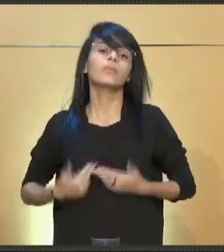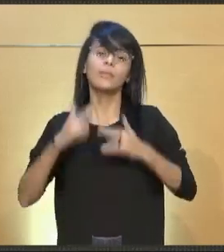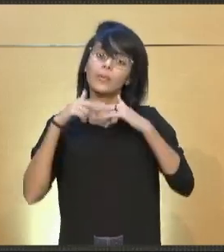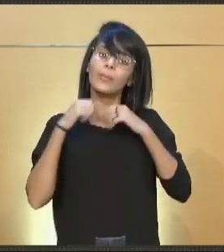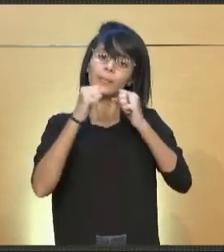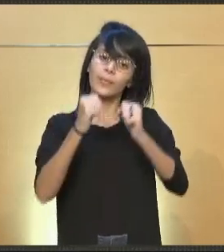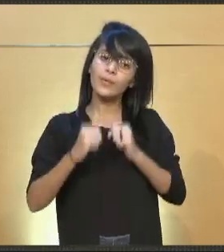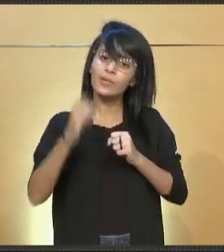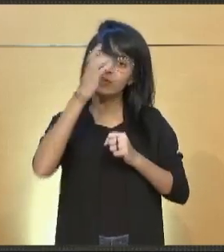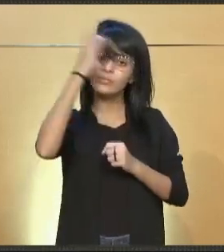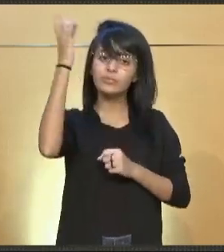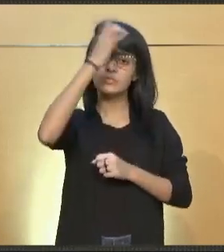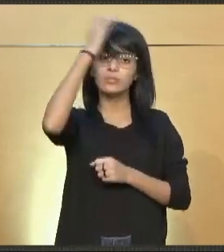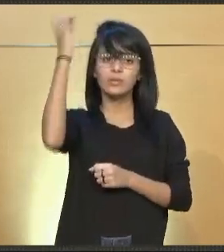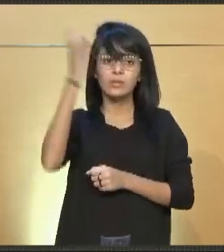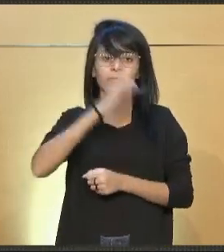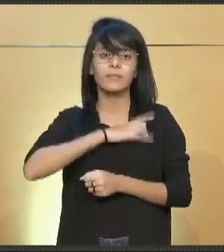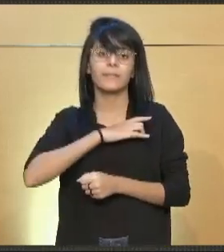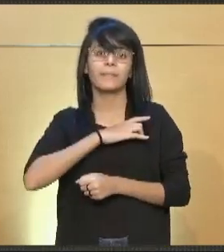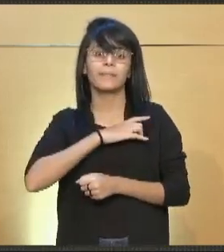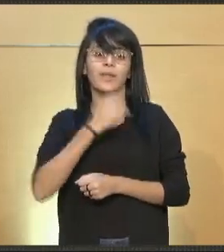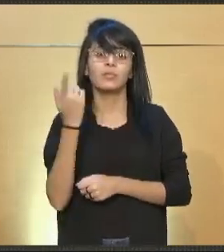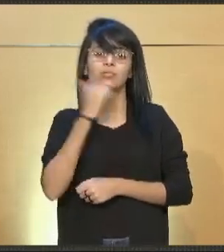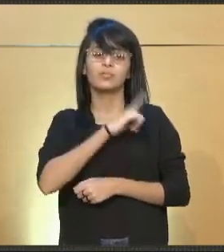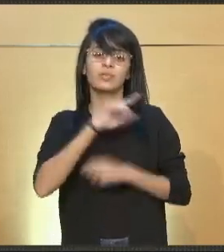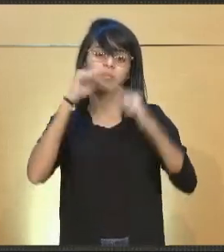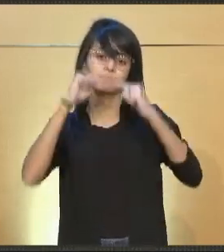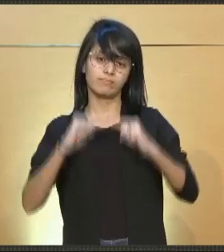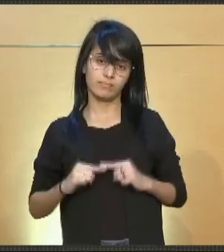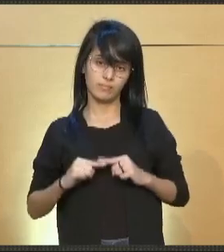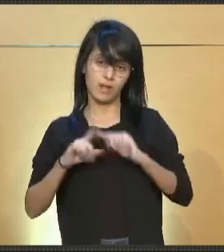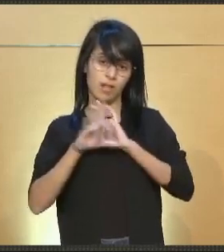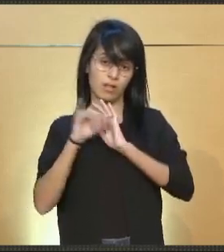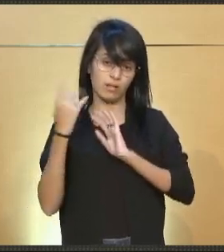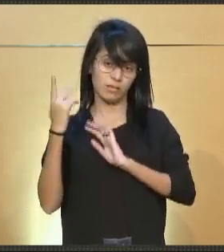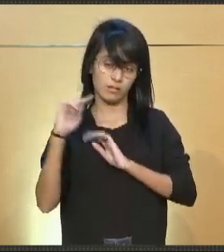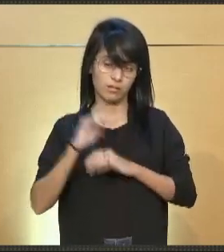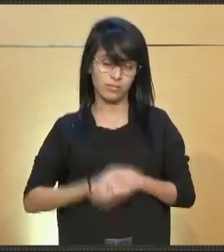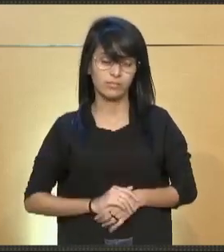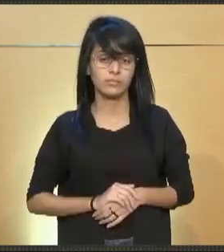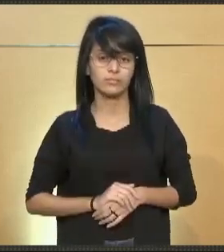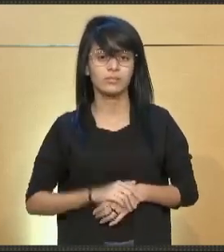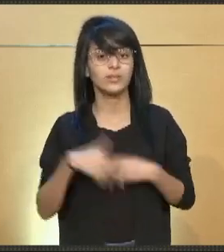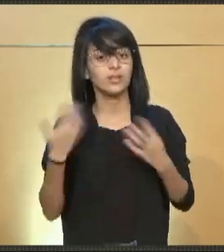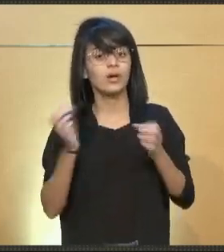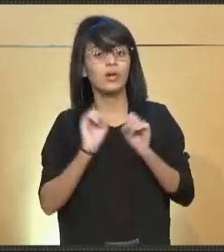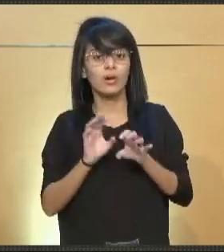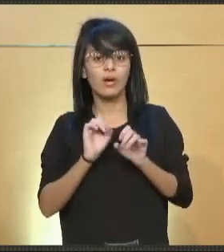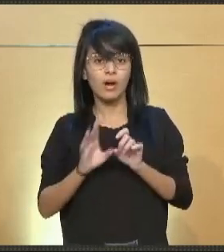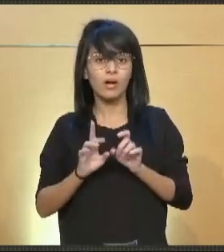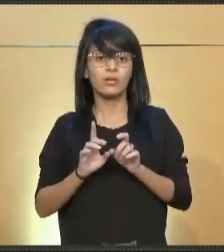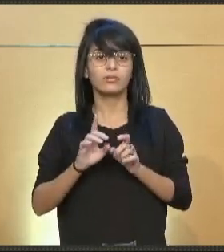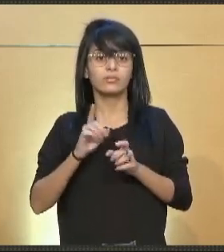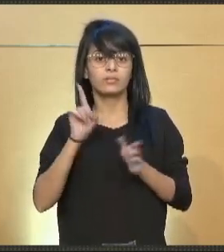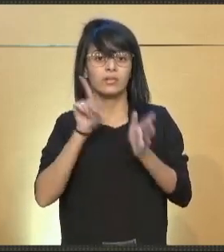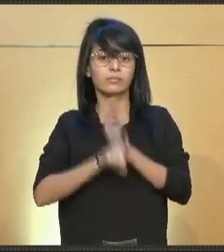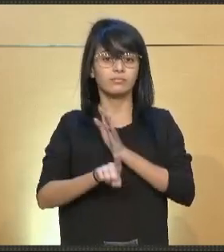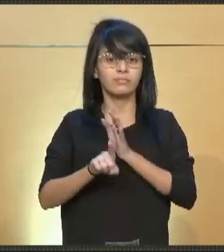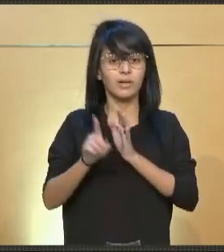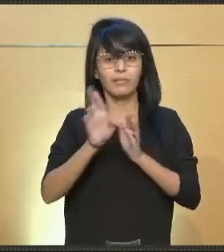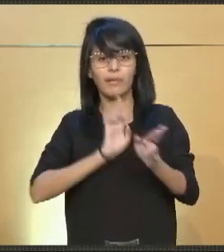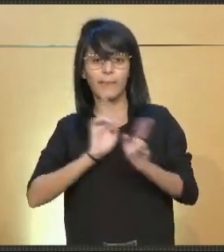Espírito em nós, podemos, então, cumprir as leis de Deus. Então, essa aula é uma aula dialogada, então vou trabalhar